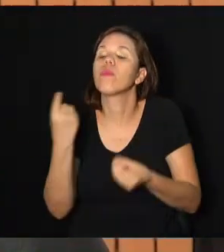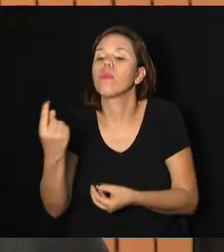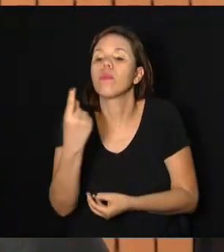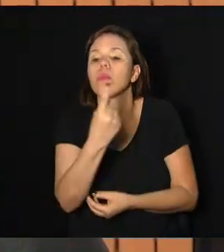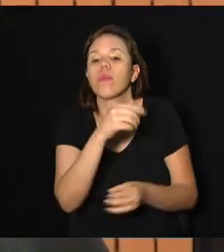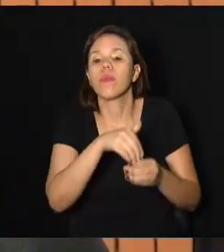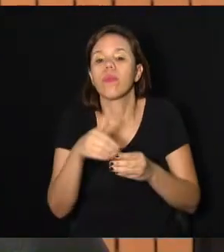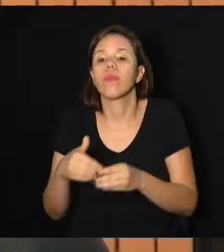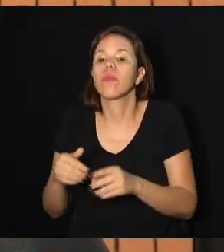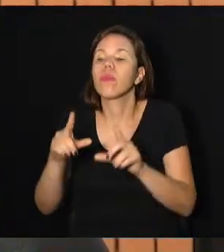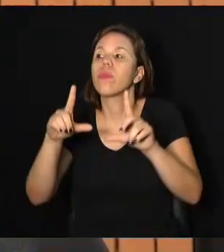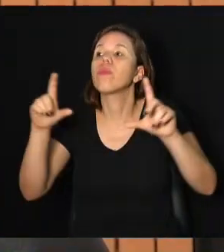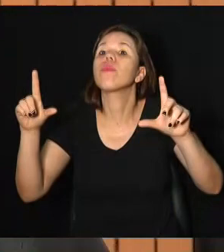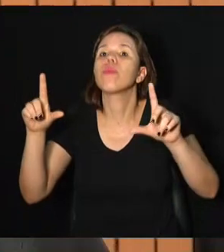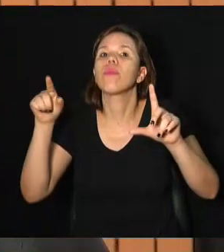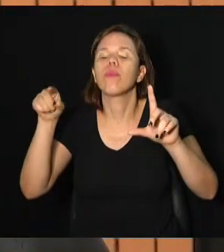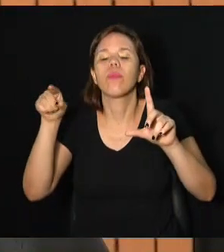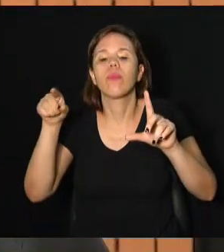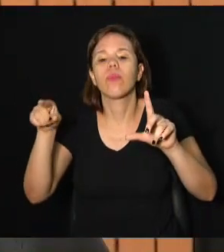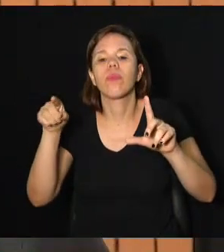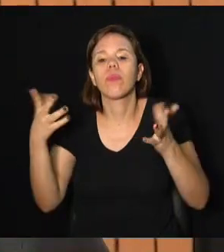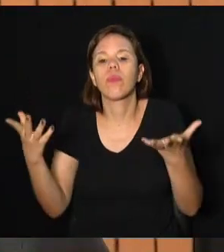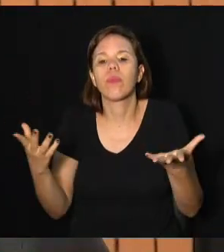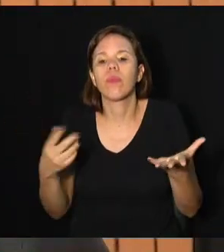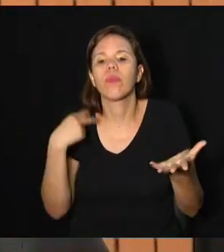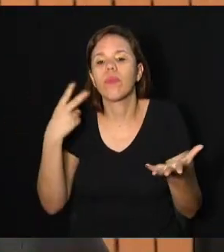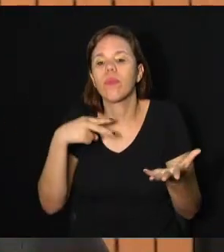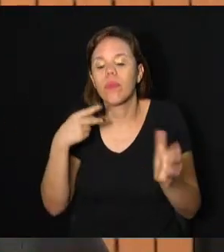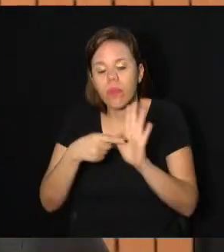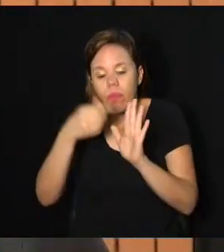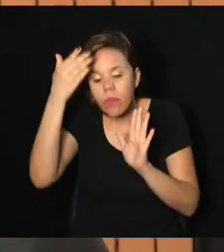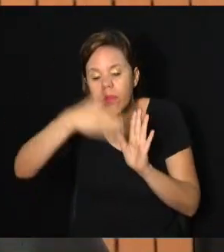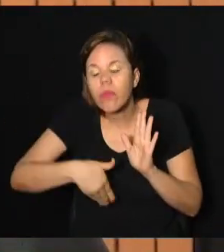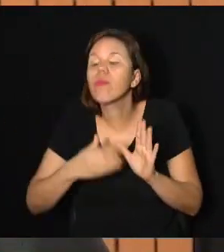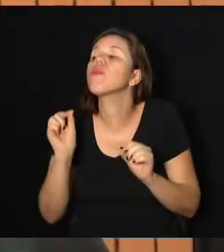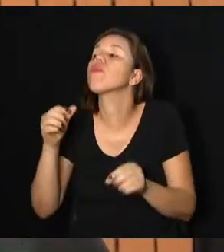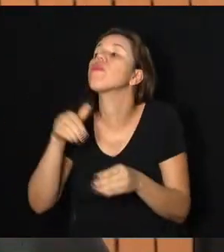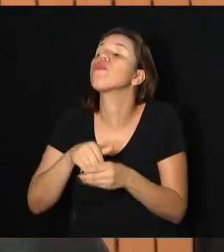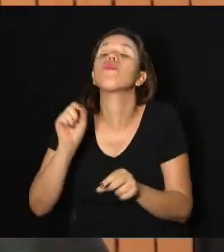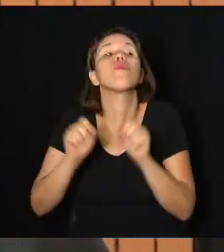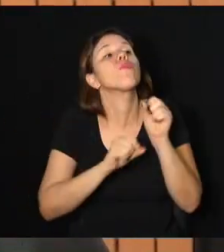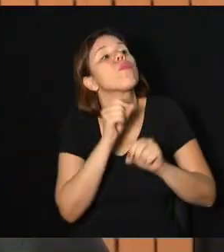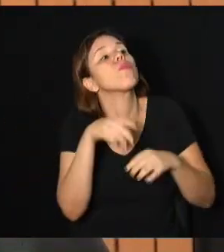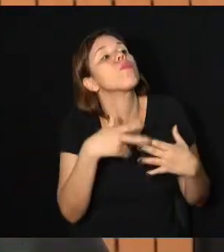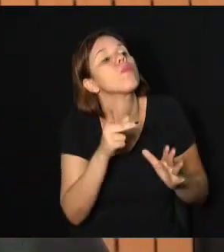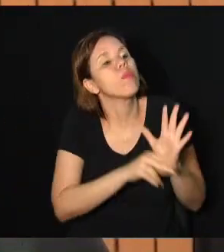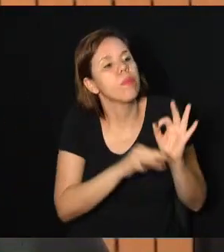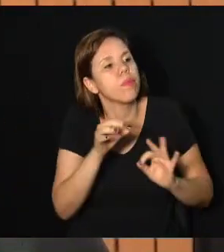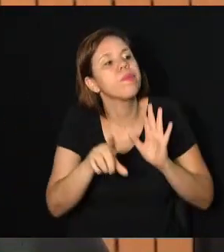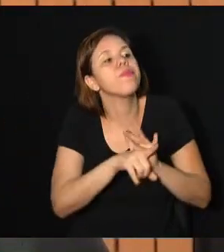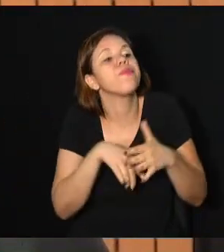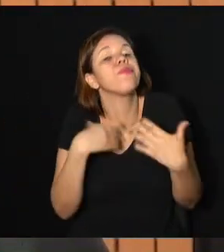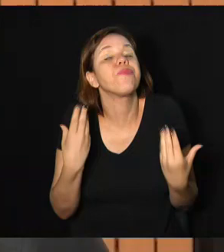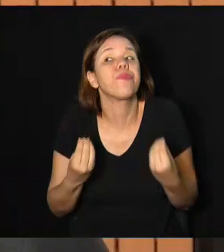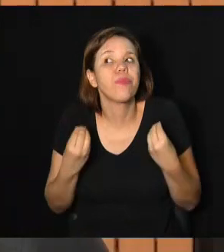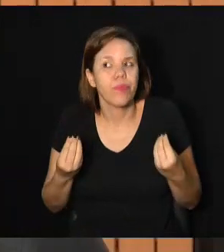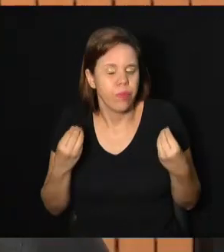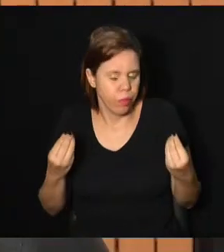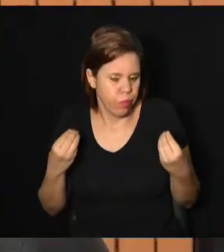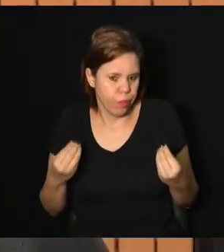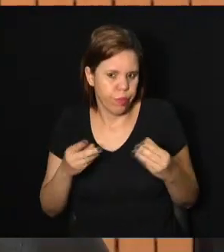Cadê a foto do painel? Porque é isso que as pessoas esperam, né? Elas querem saber como que cada vereador votou